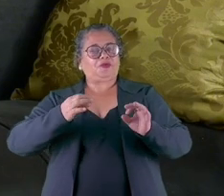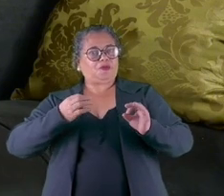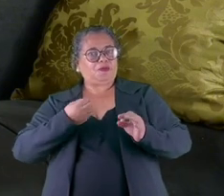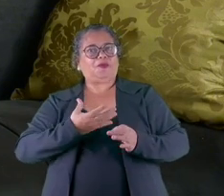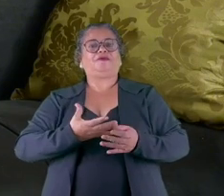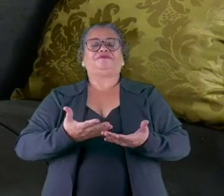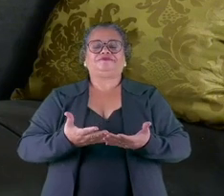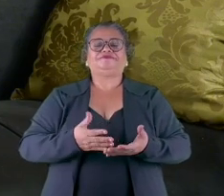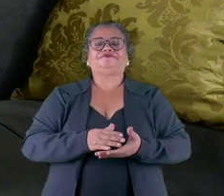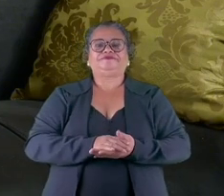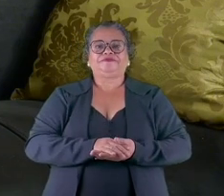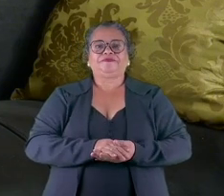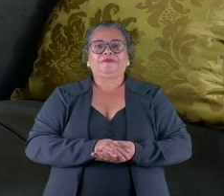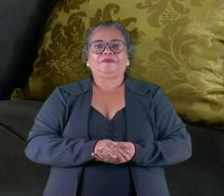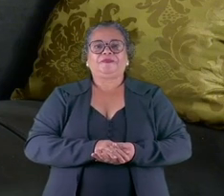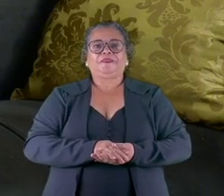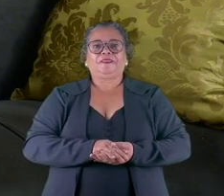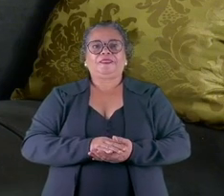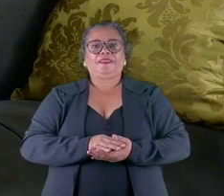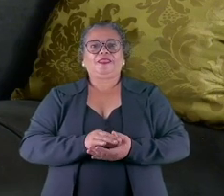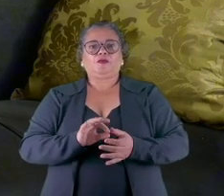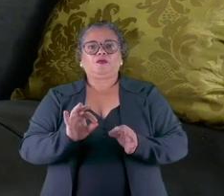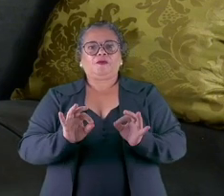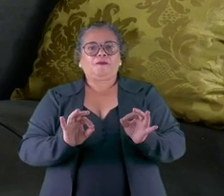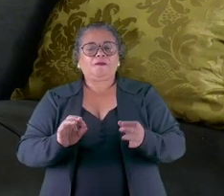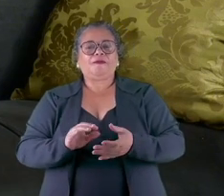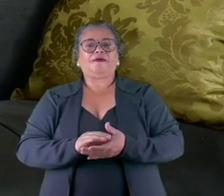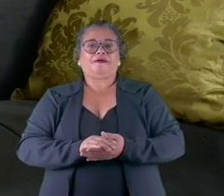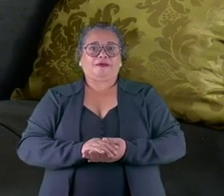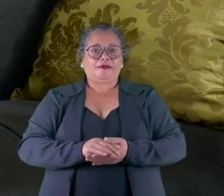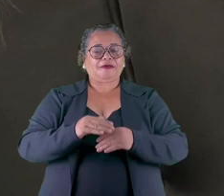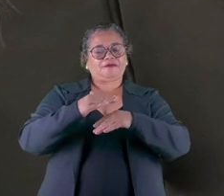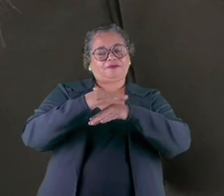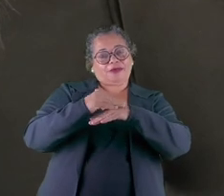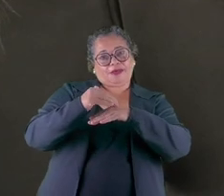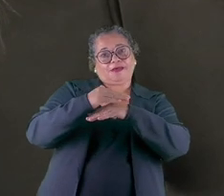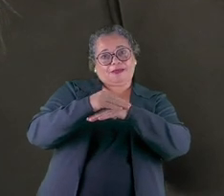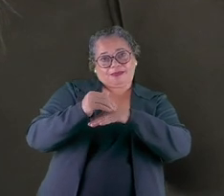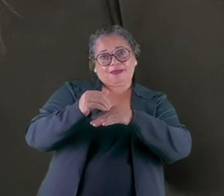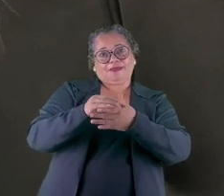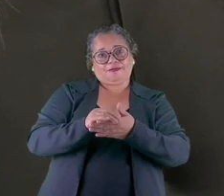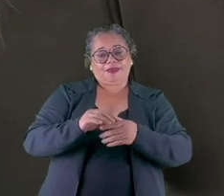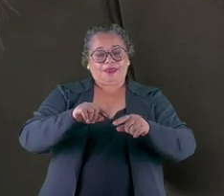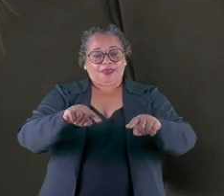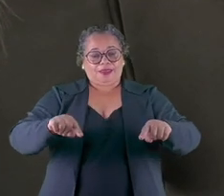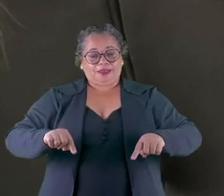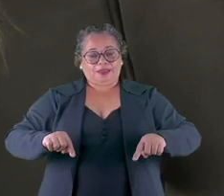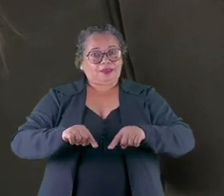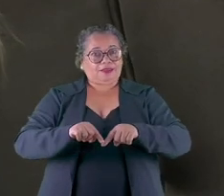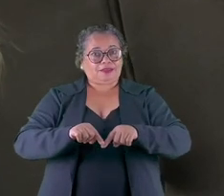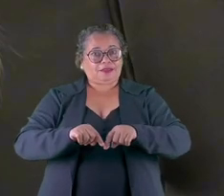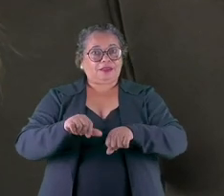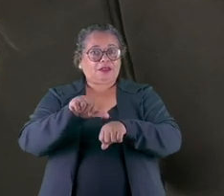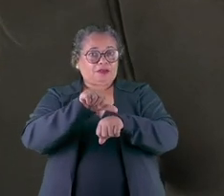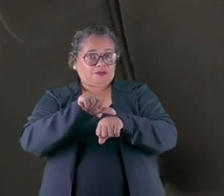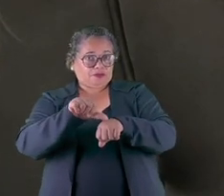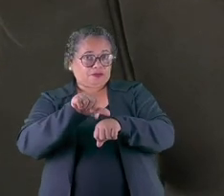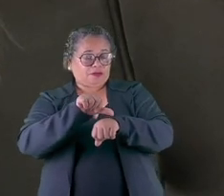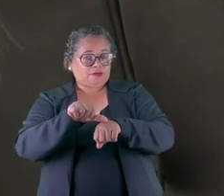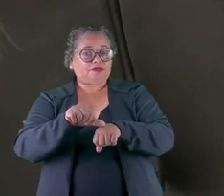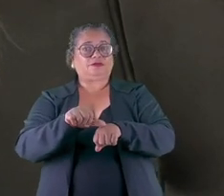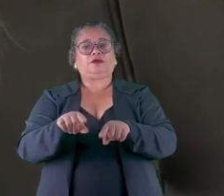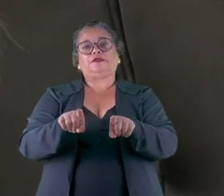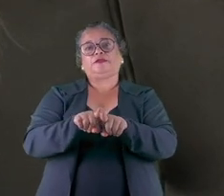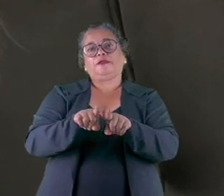a estrutura ali é incrível, o jeito que estava ali, né? Todo mundo muito atencioso com a gente.